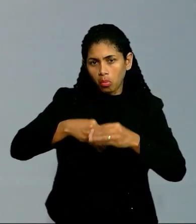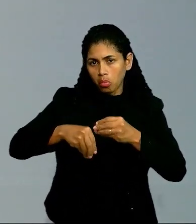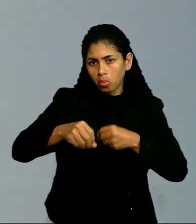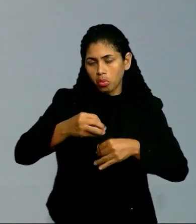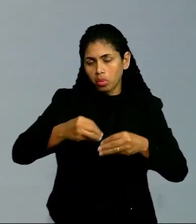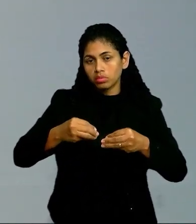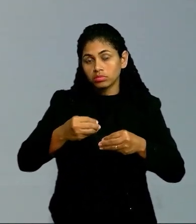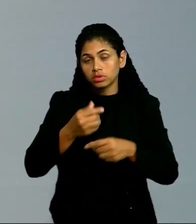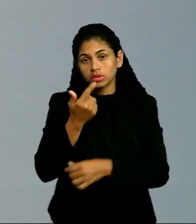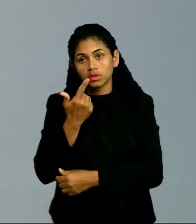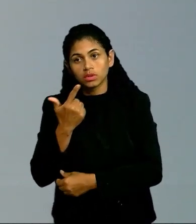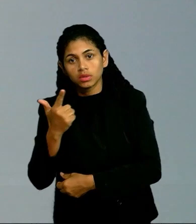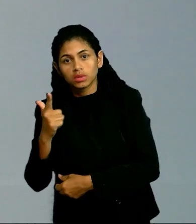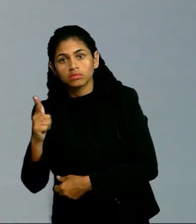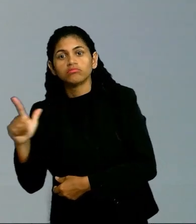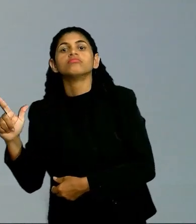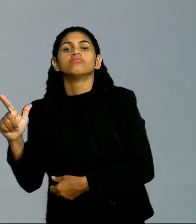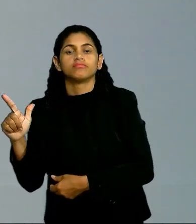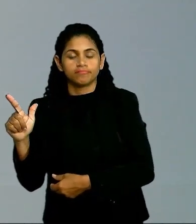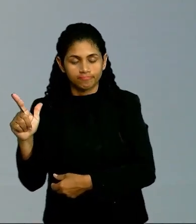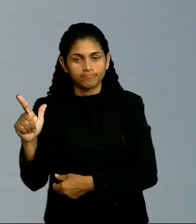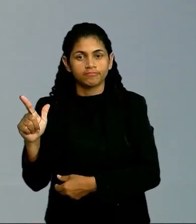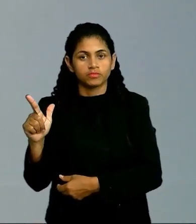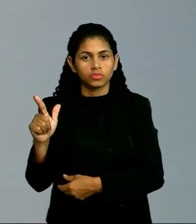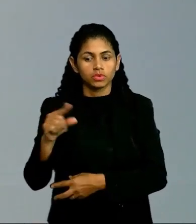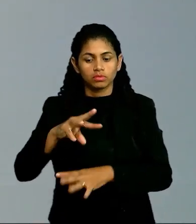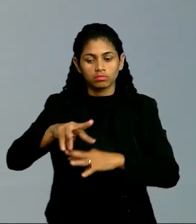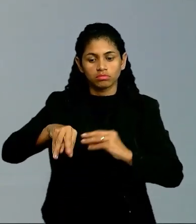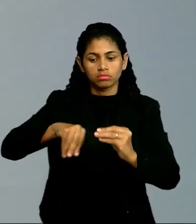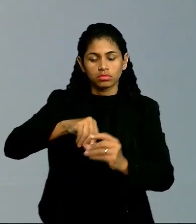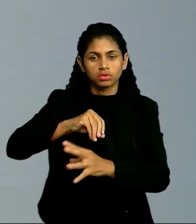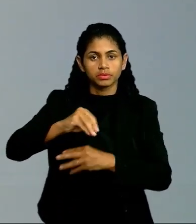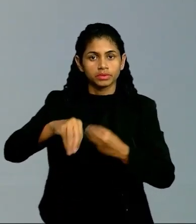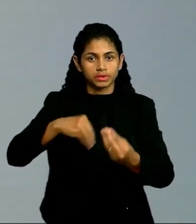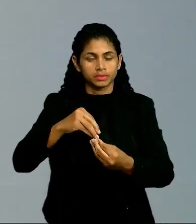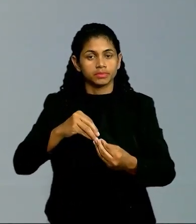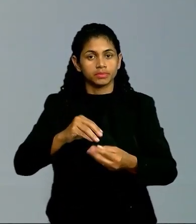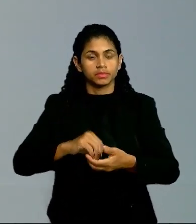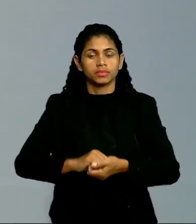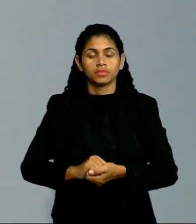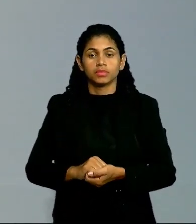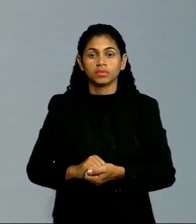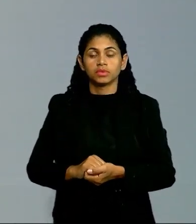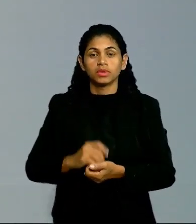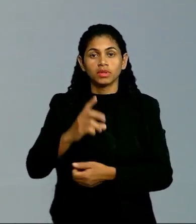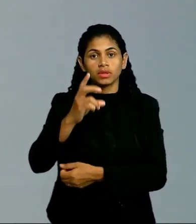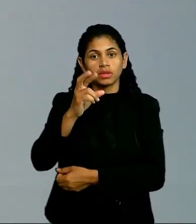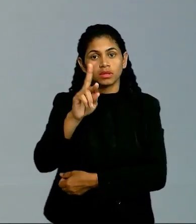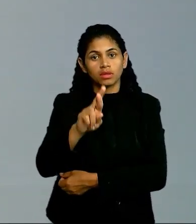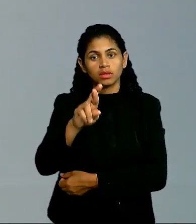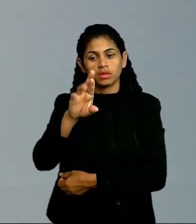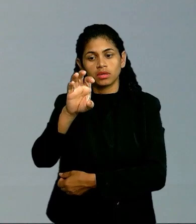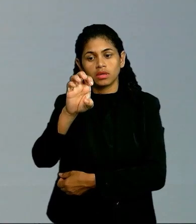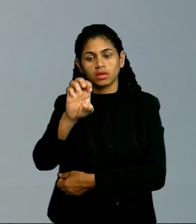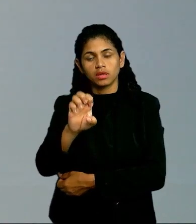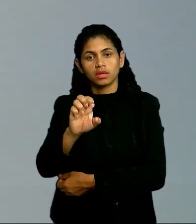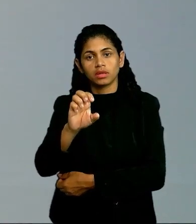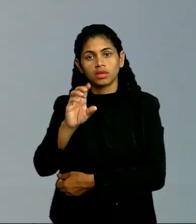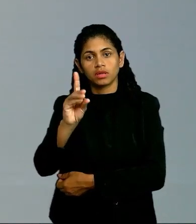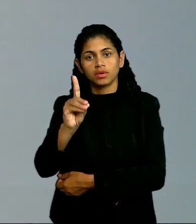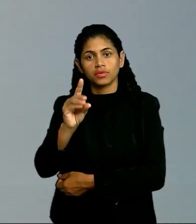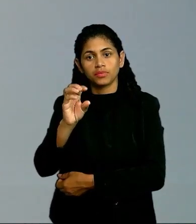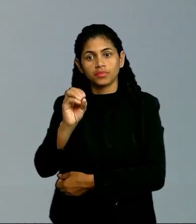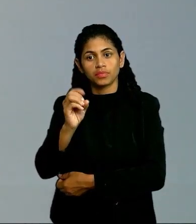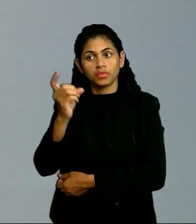essas reações elas serão chamadas de reações redox. Por que reações redox? Porque em algum momento uma substância vai